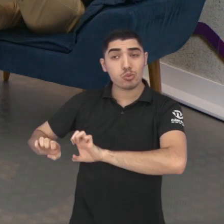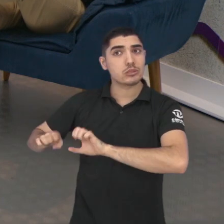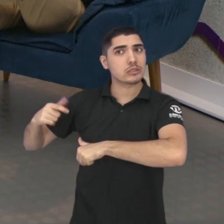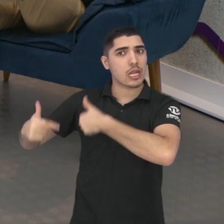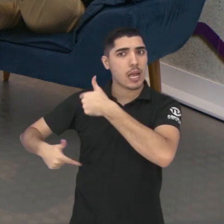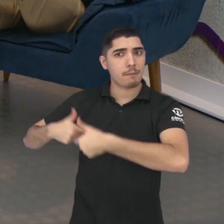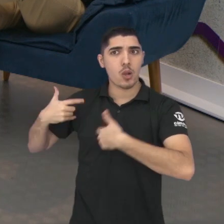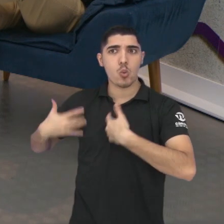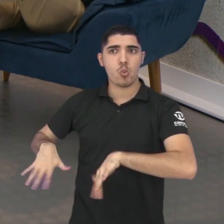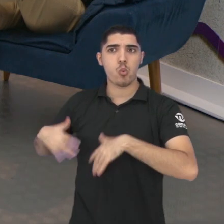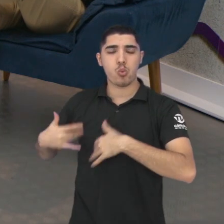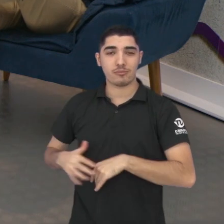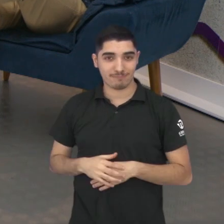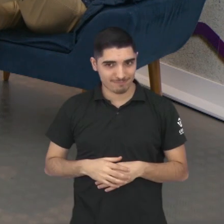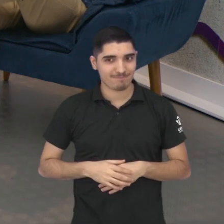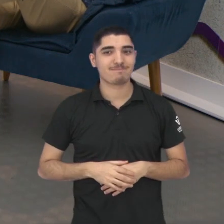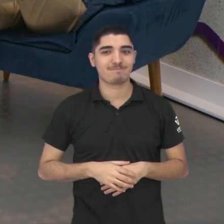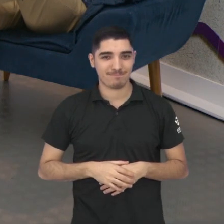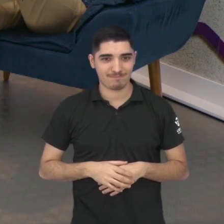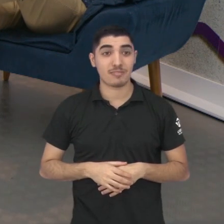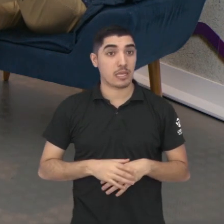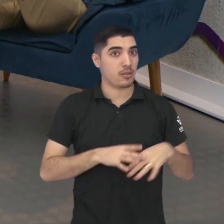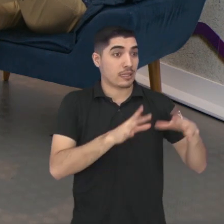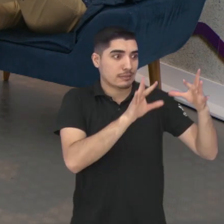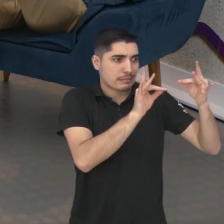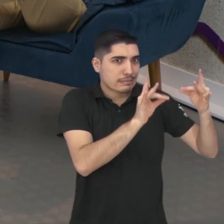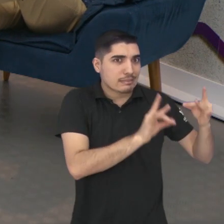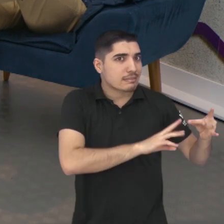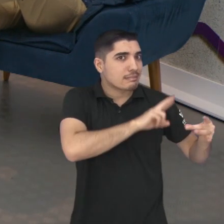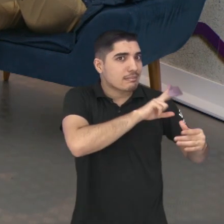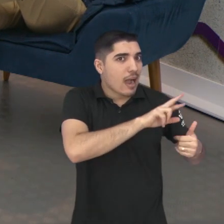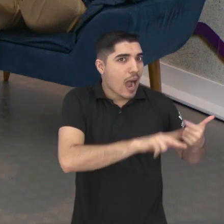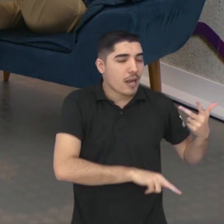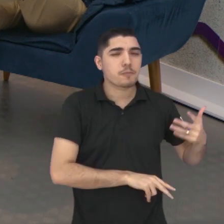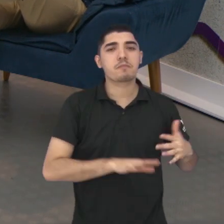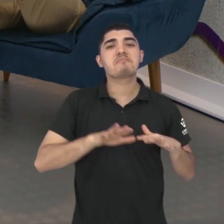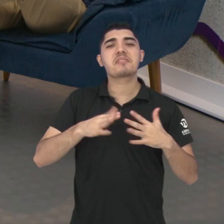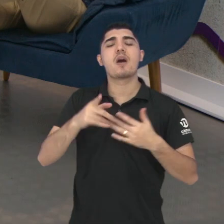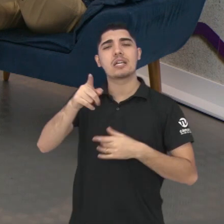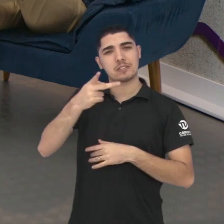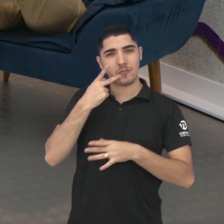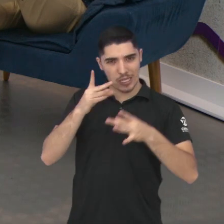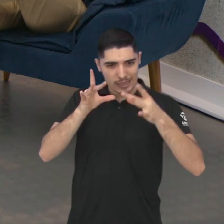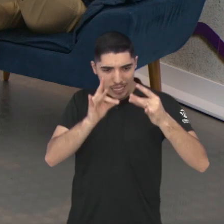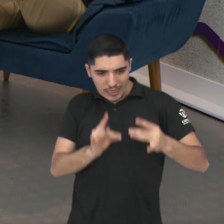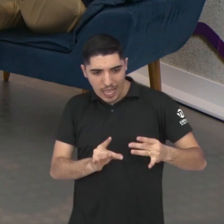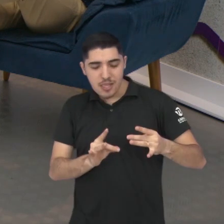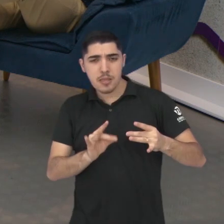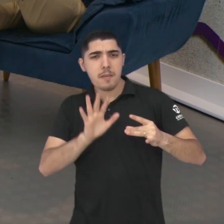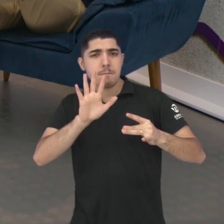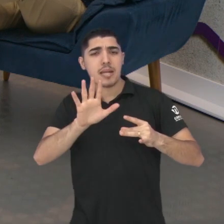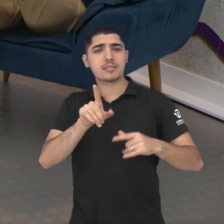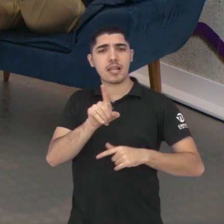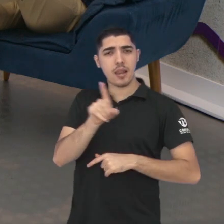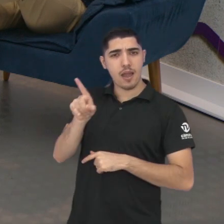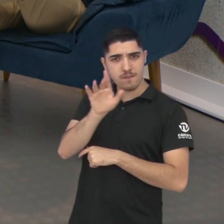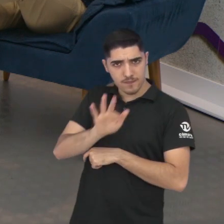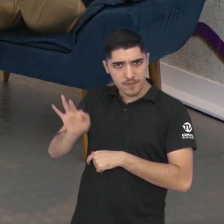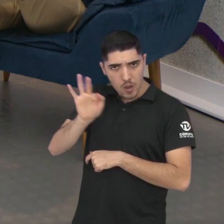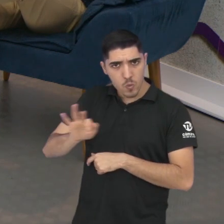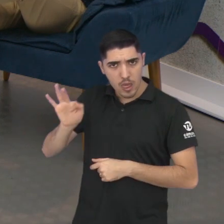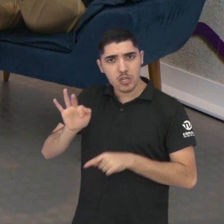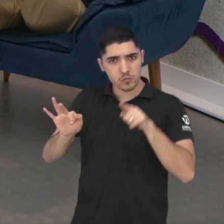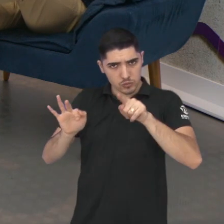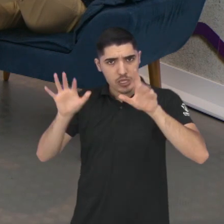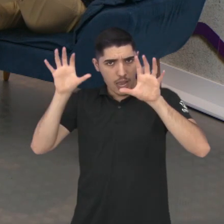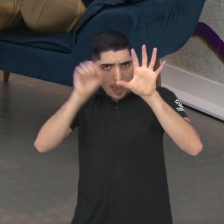muito trabalho, hein, Samuel? É muita coisa. São muitos detalhes, né? Falando sobre os detalhes, na faculdade,